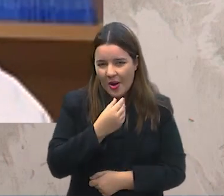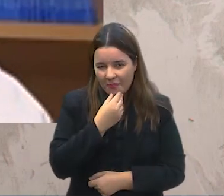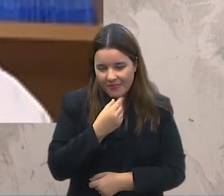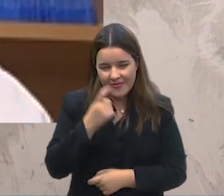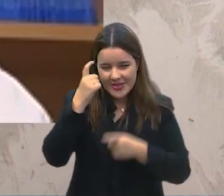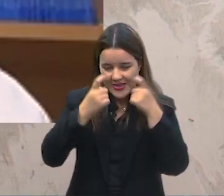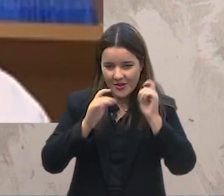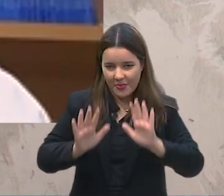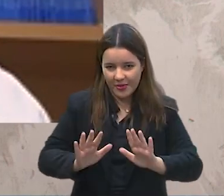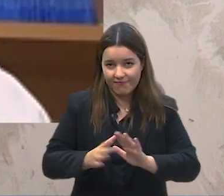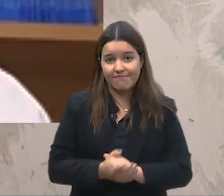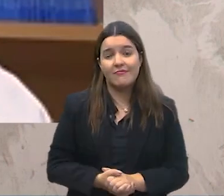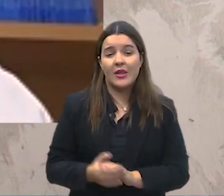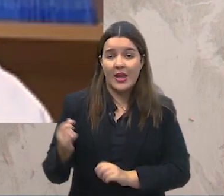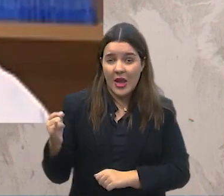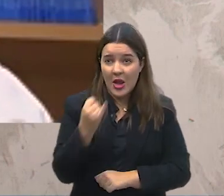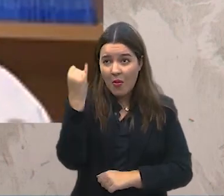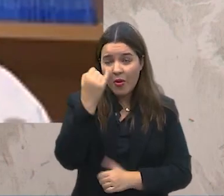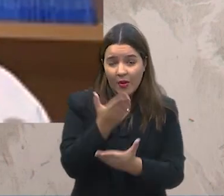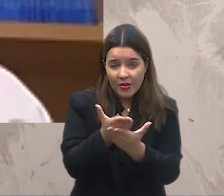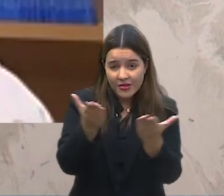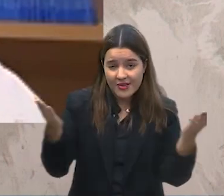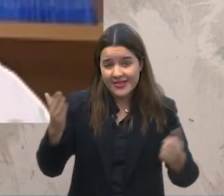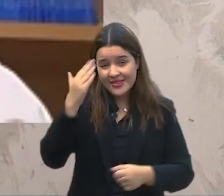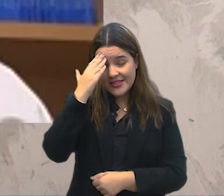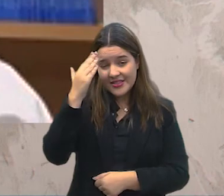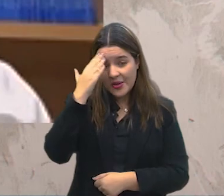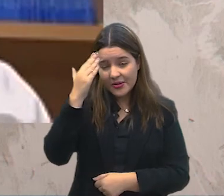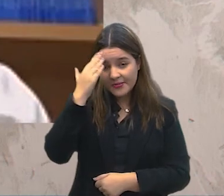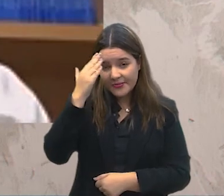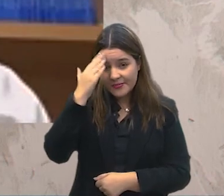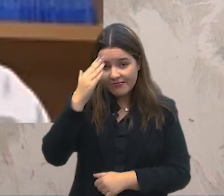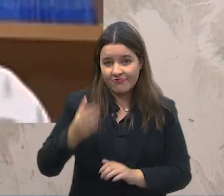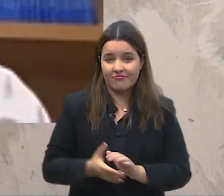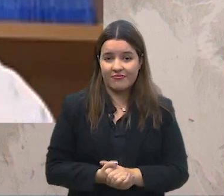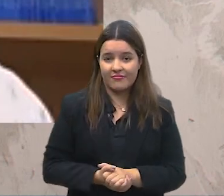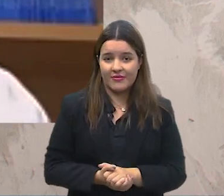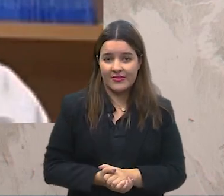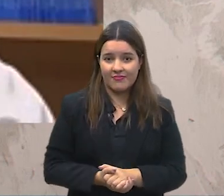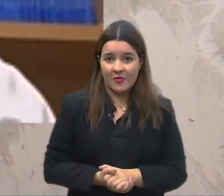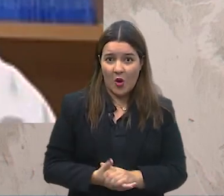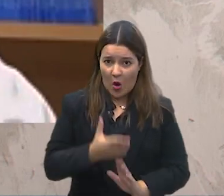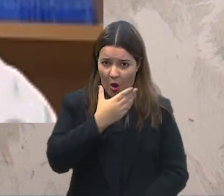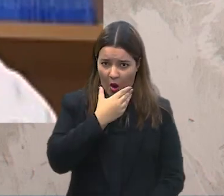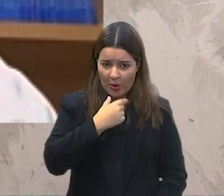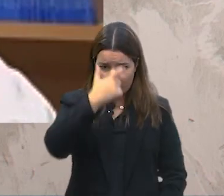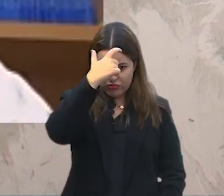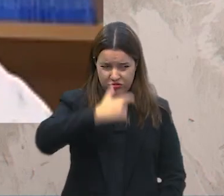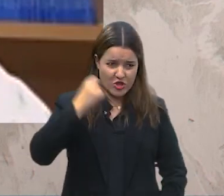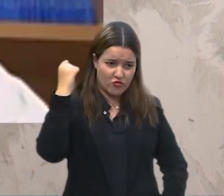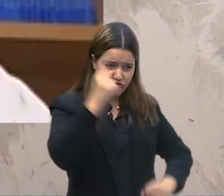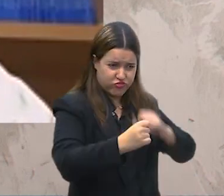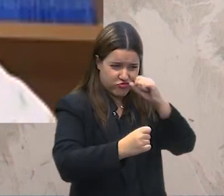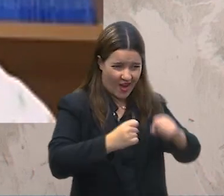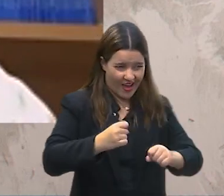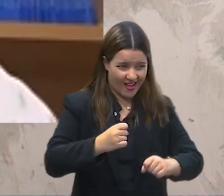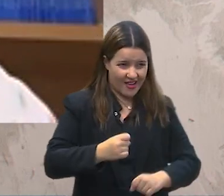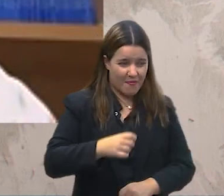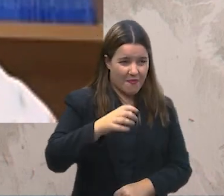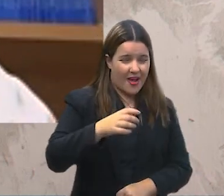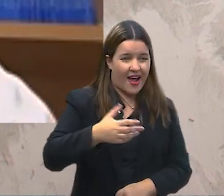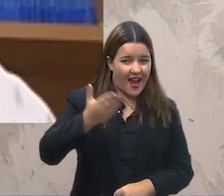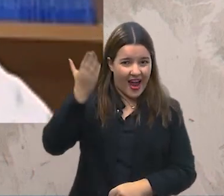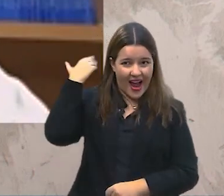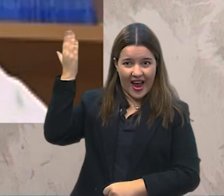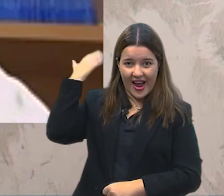examinado. Importante a todos, o papel de provedor, de caçador, é importante para o homem ainda hoje, apesar